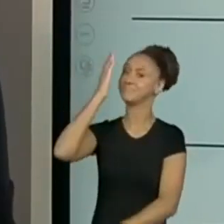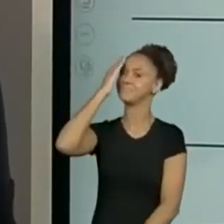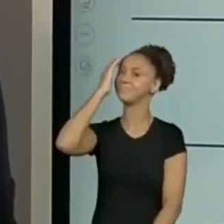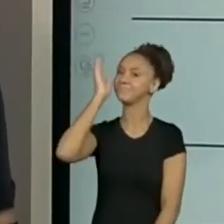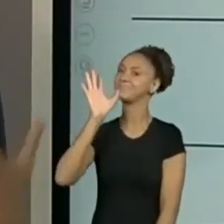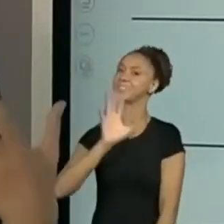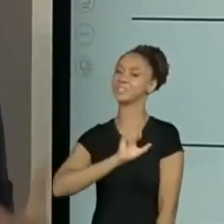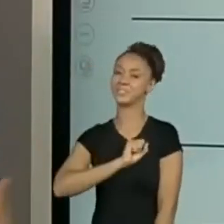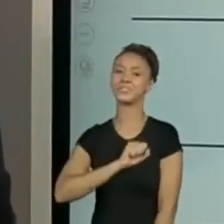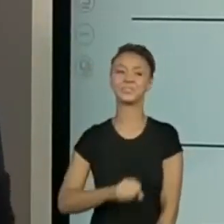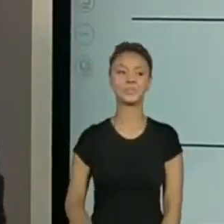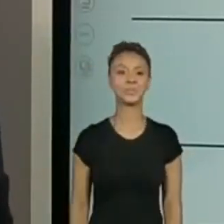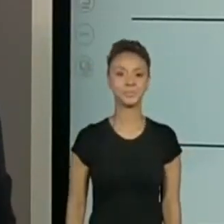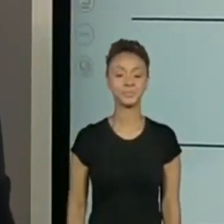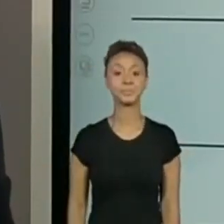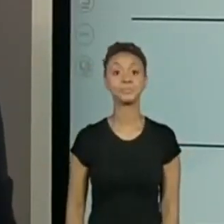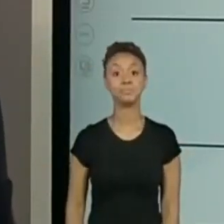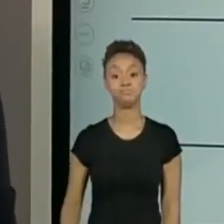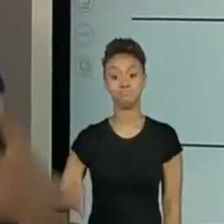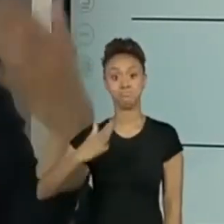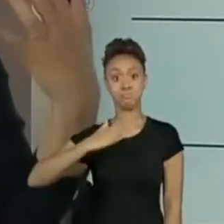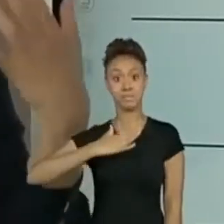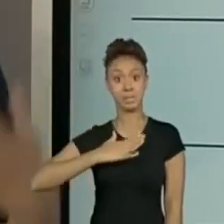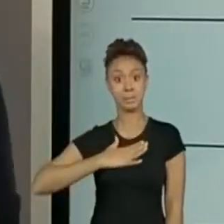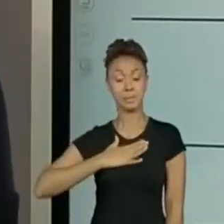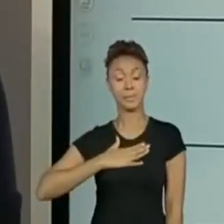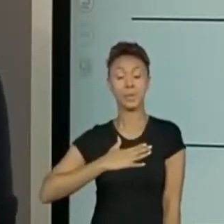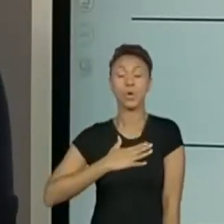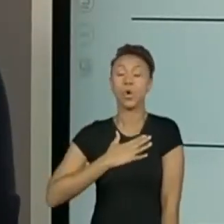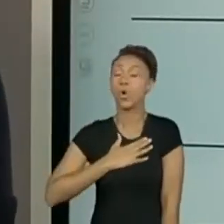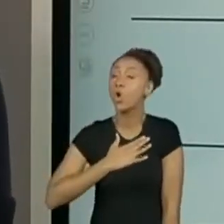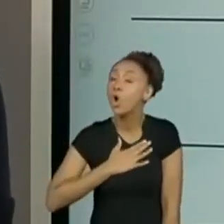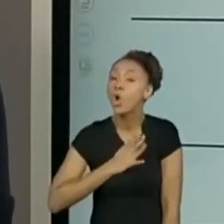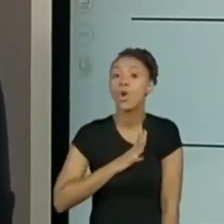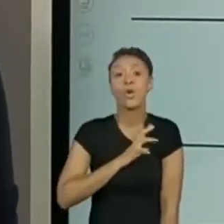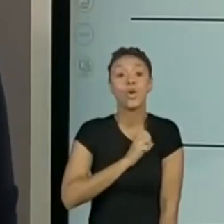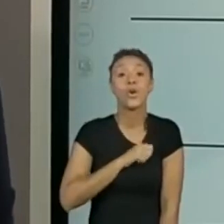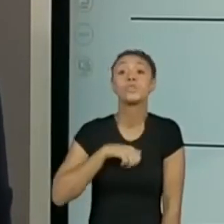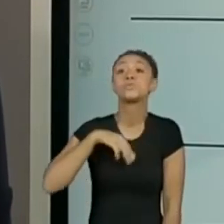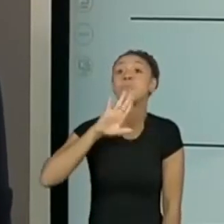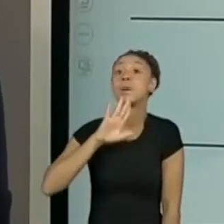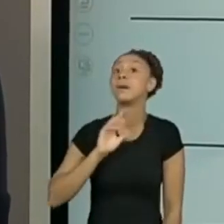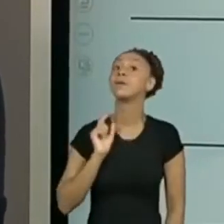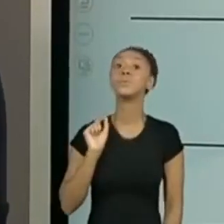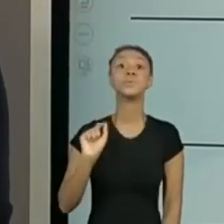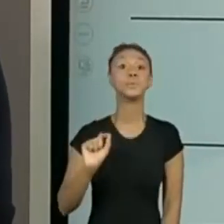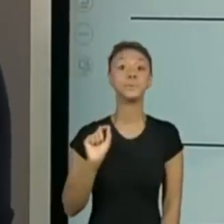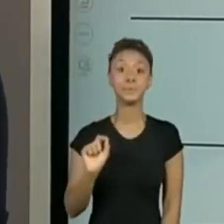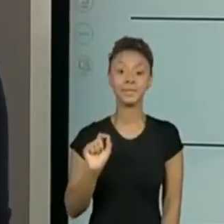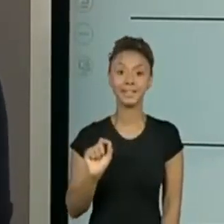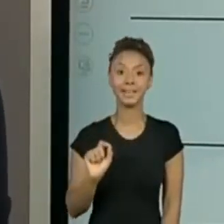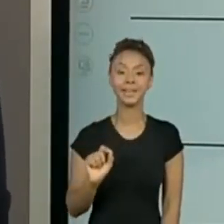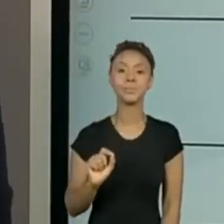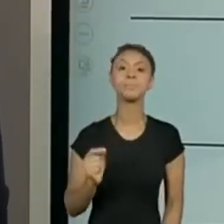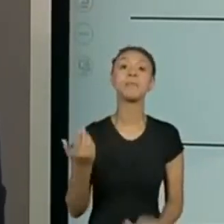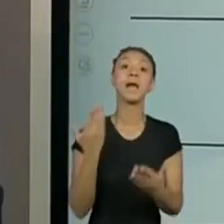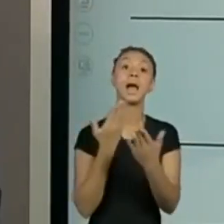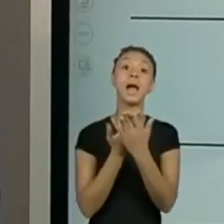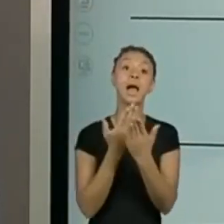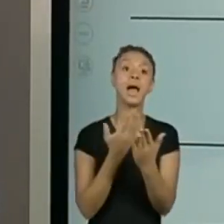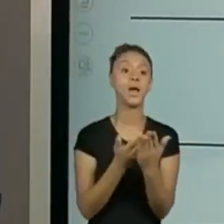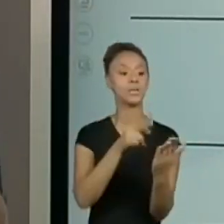atividade preferida da professora Kelly, quando está dentro da sala de aula, é a aula de